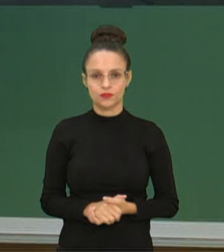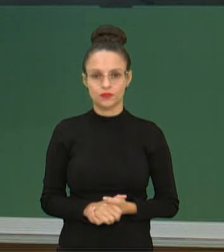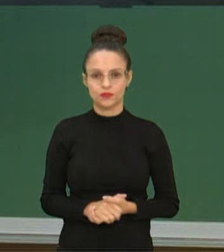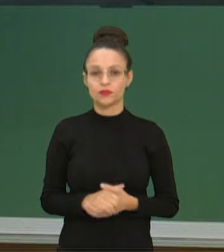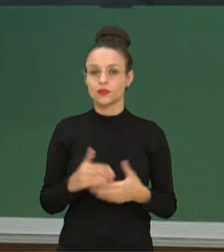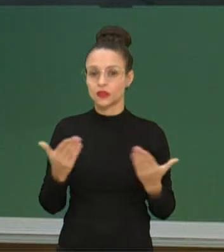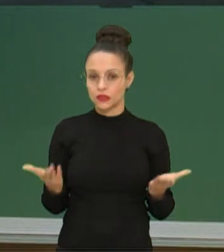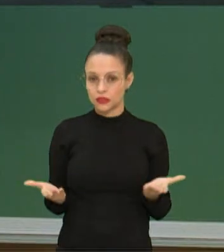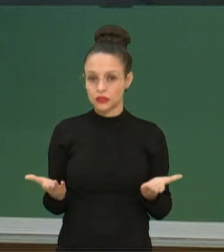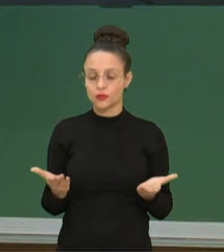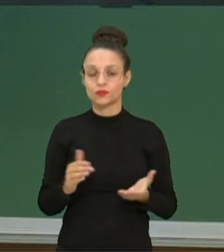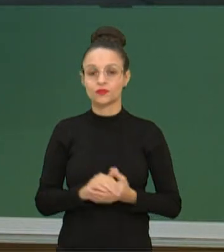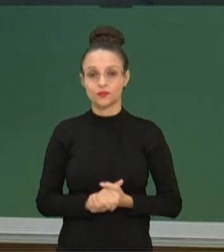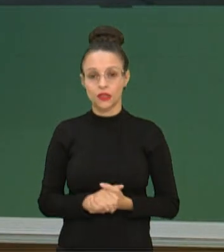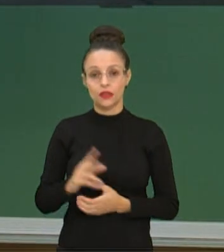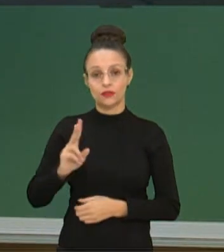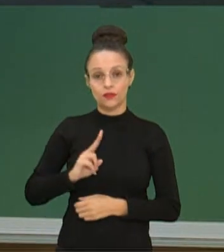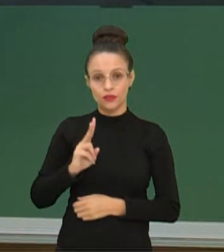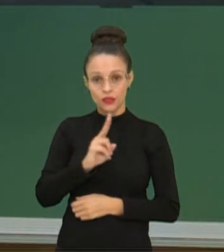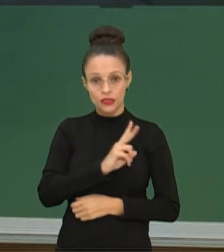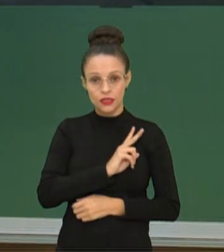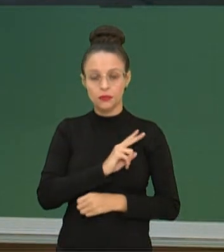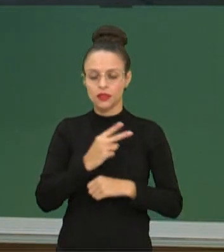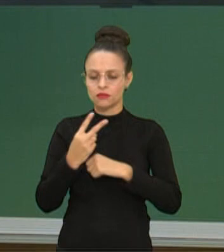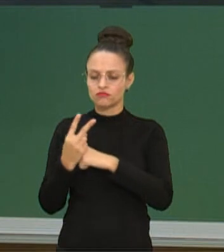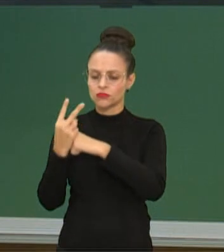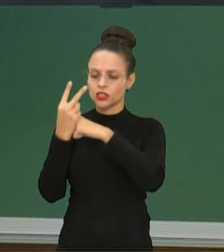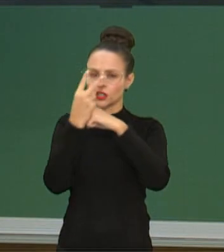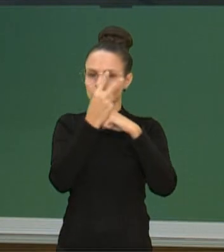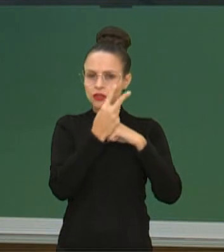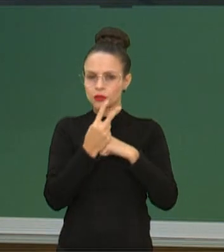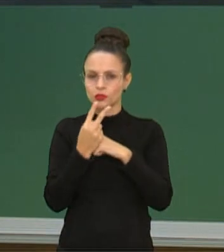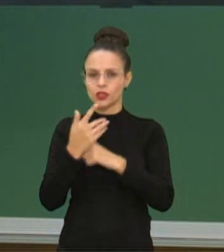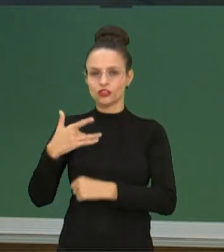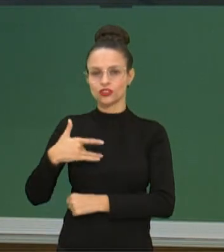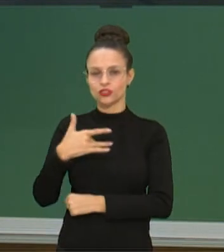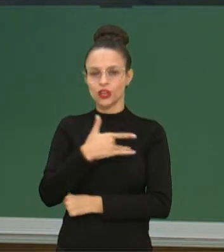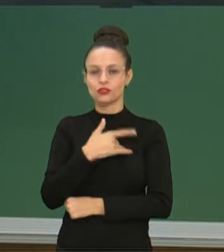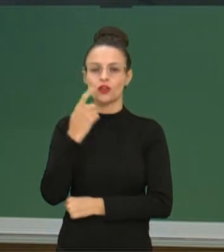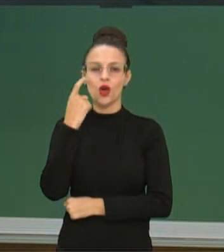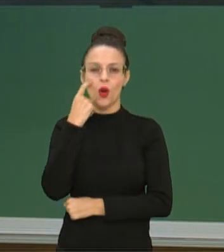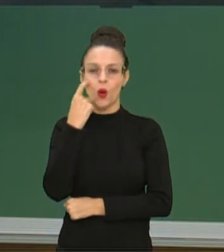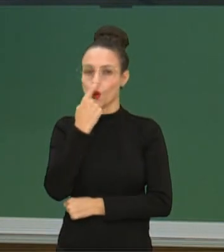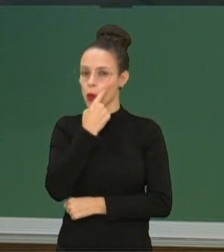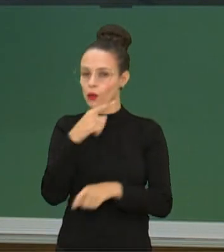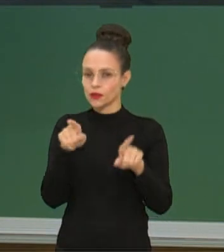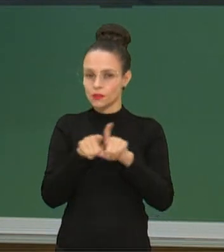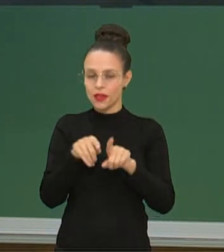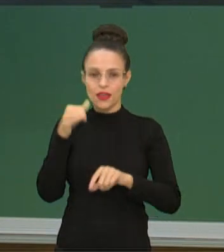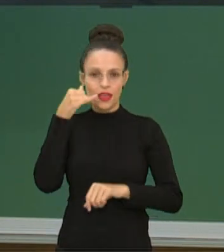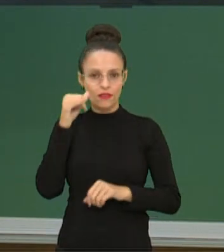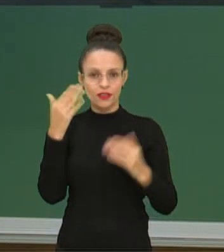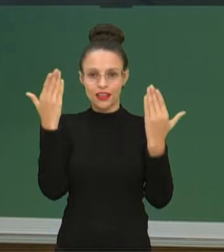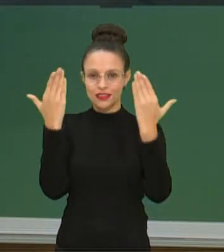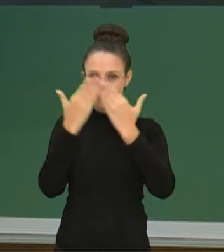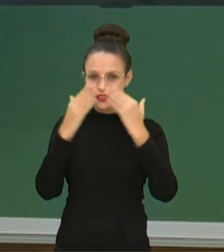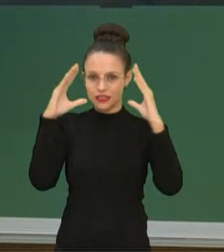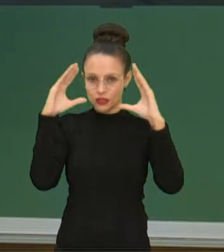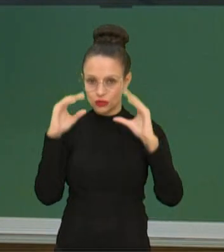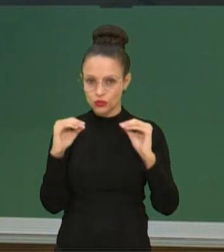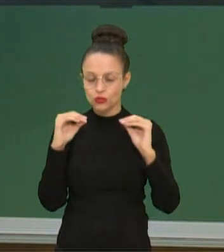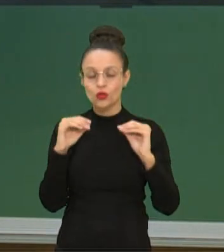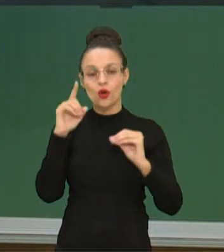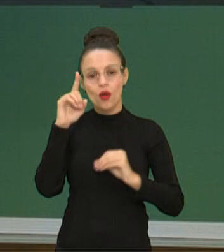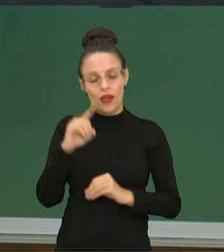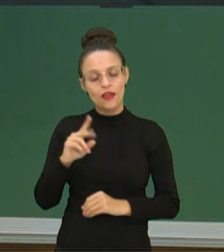Então, a vitamina que protege, né, mantém a saúde dos nossos olhos e evita a cegueira noturna é a vitamina A, encontrada na